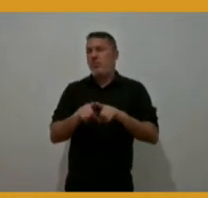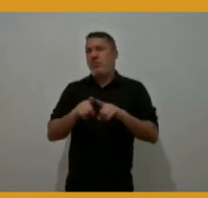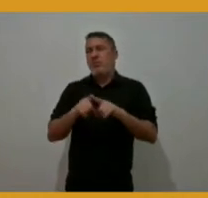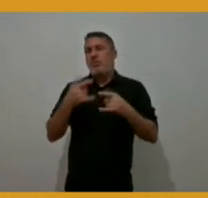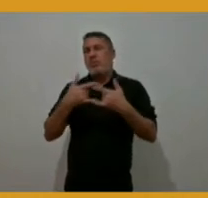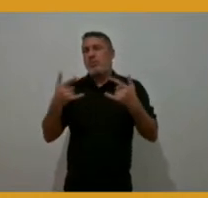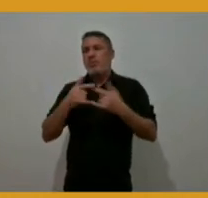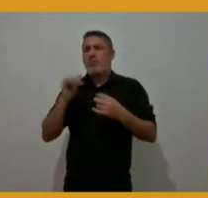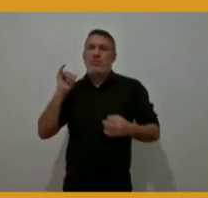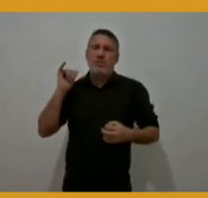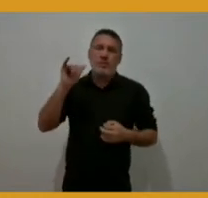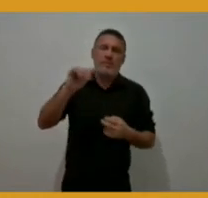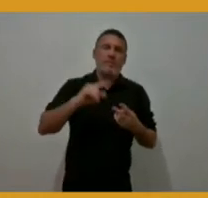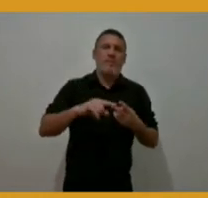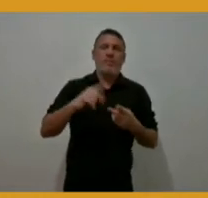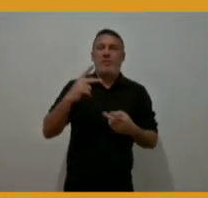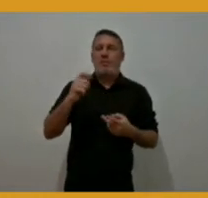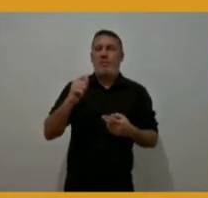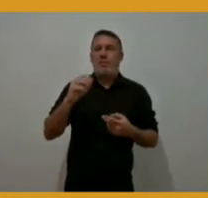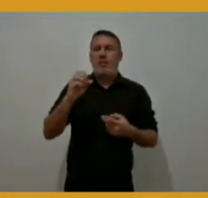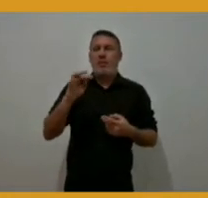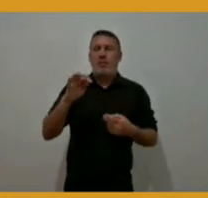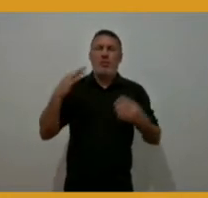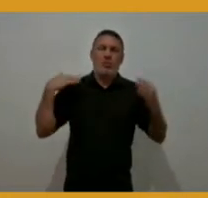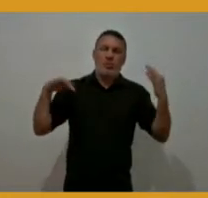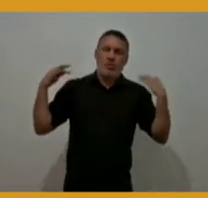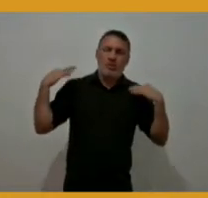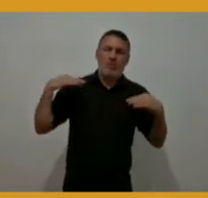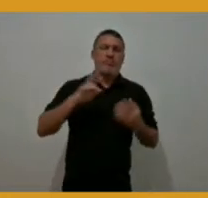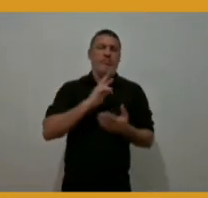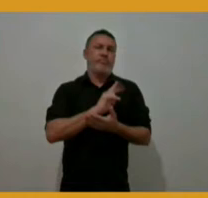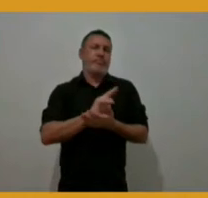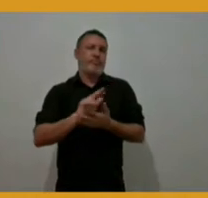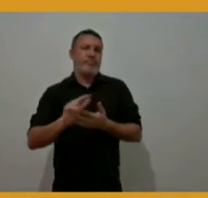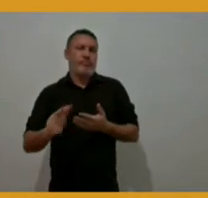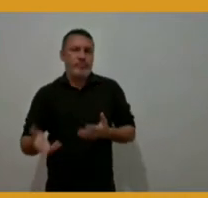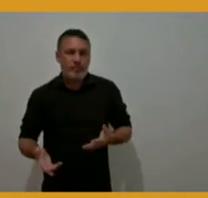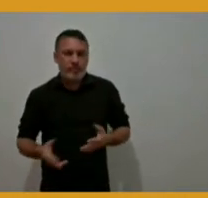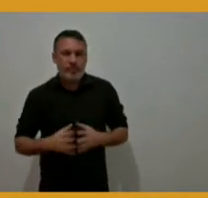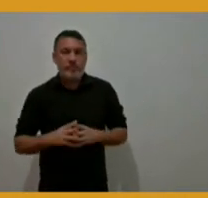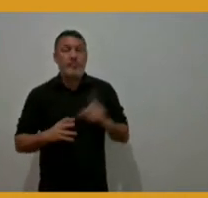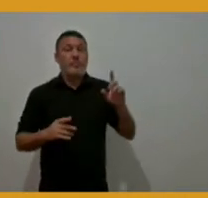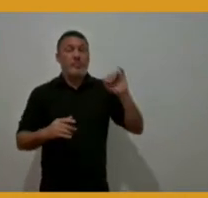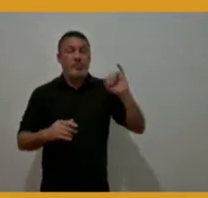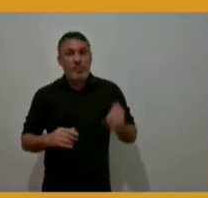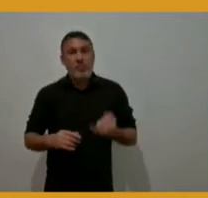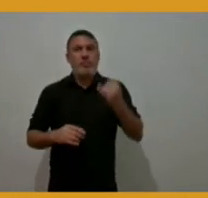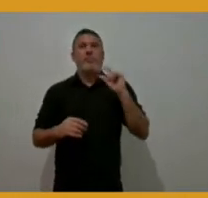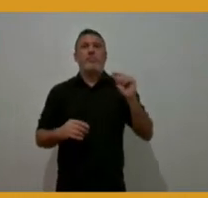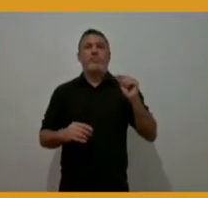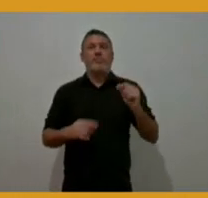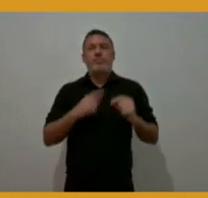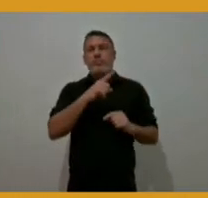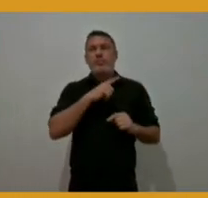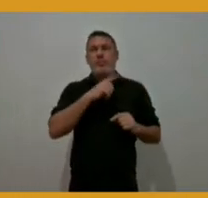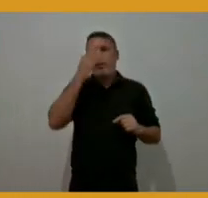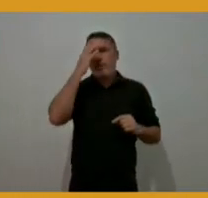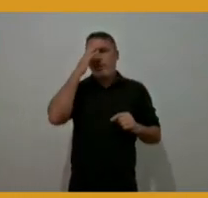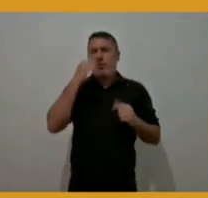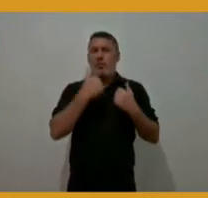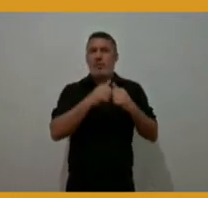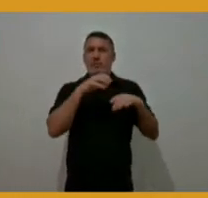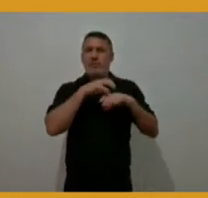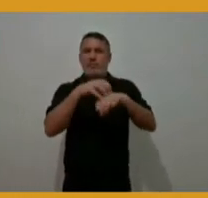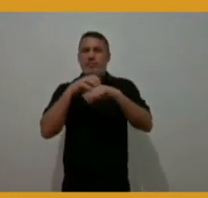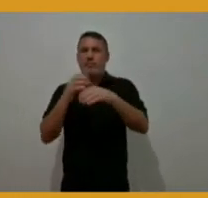turismos integrados para o Brasil inteiro. Aproveitou o tamanho e a capilaridade da sua frota para a criação de uma